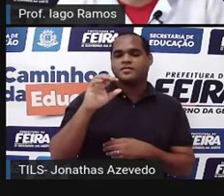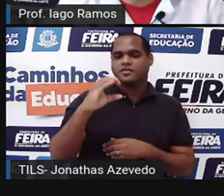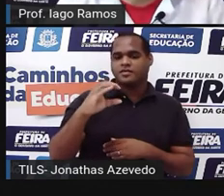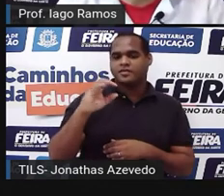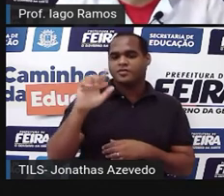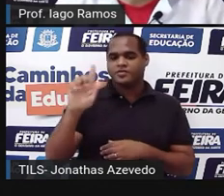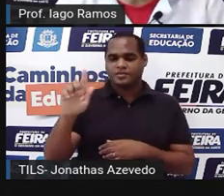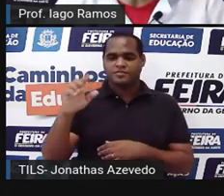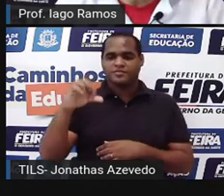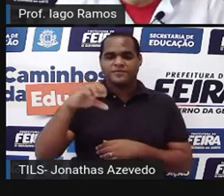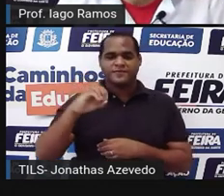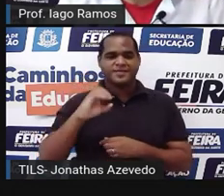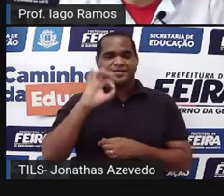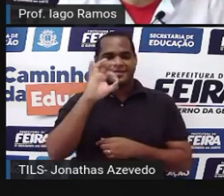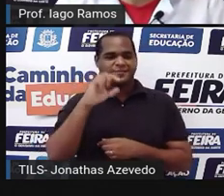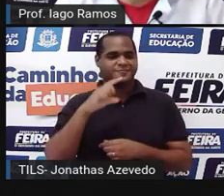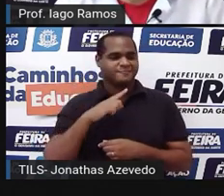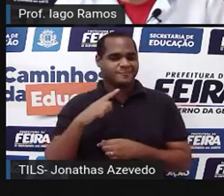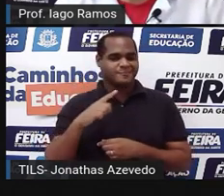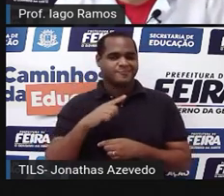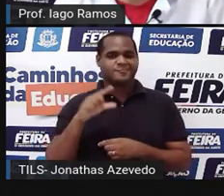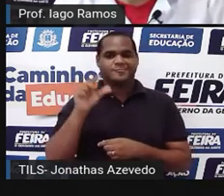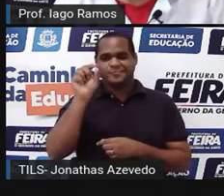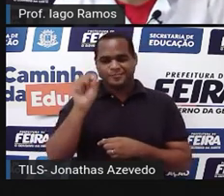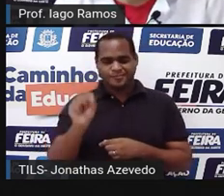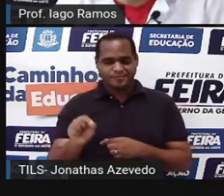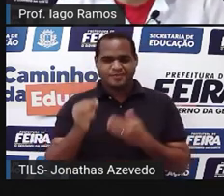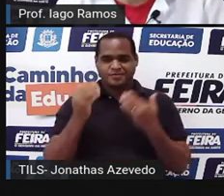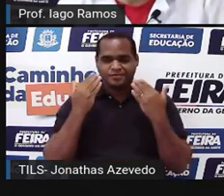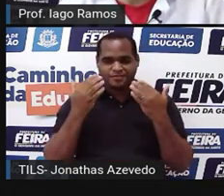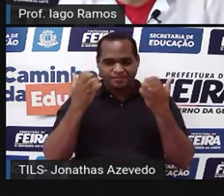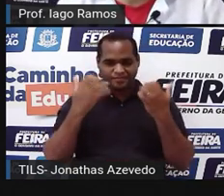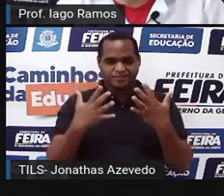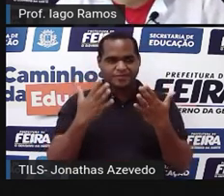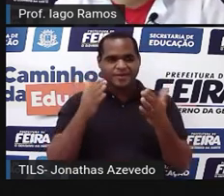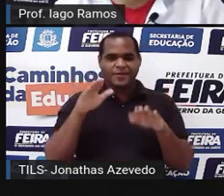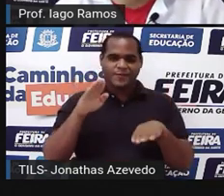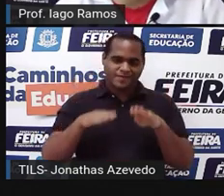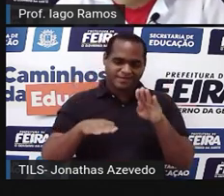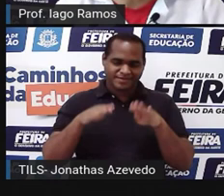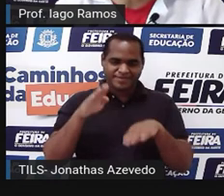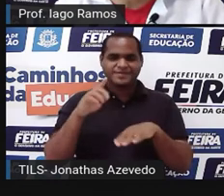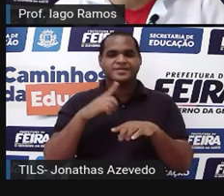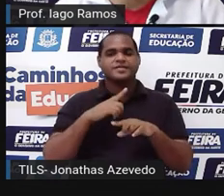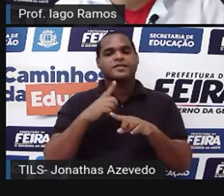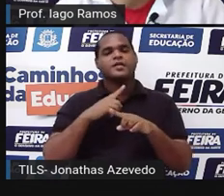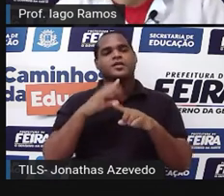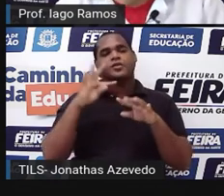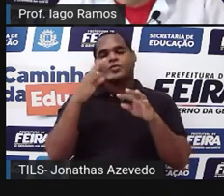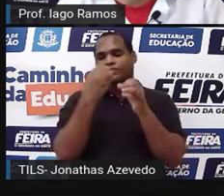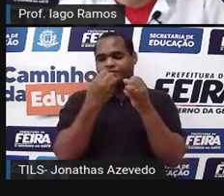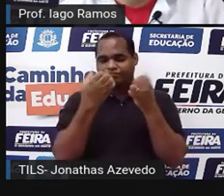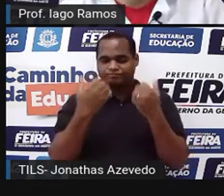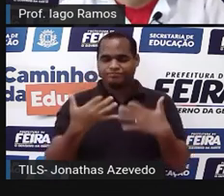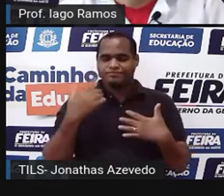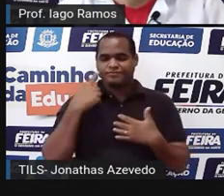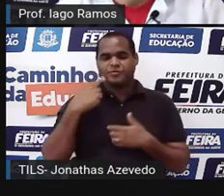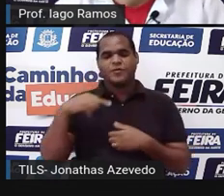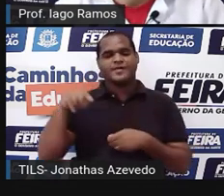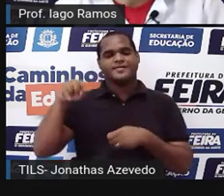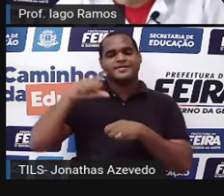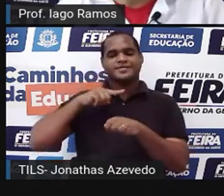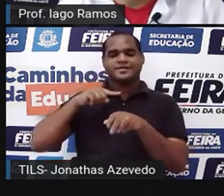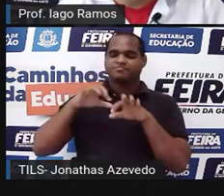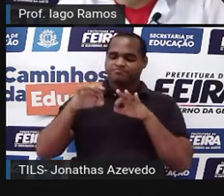G, 90 graus, tá bom? E os lados correspondentes proporcionais, porque em todos eles a gente